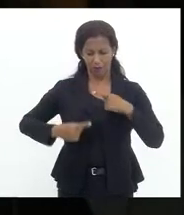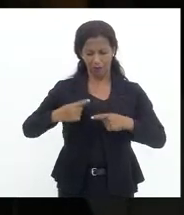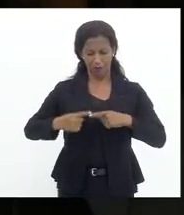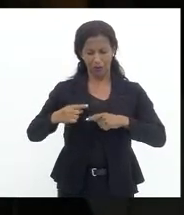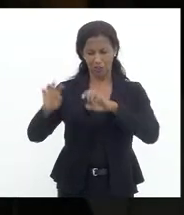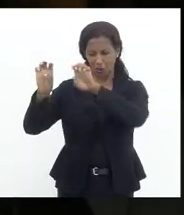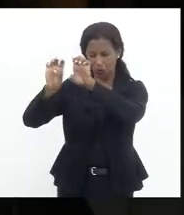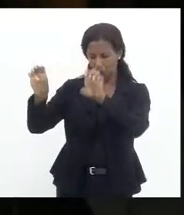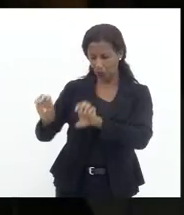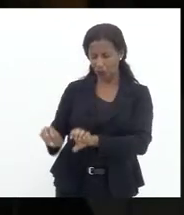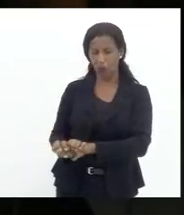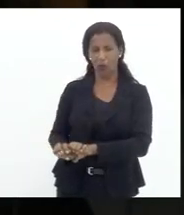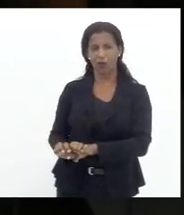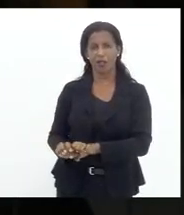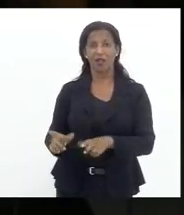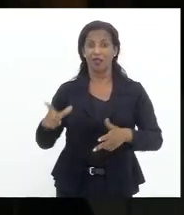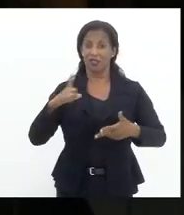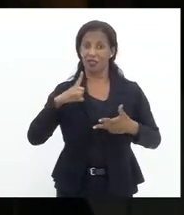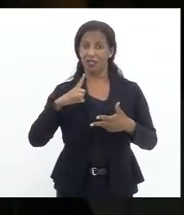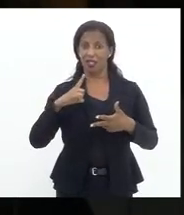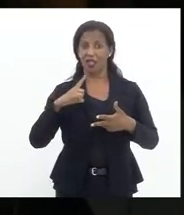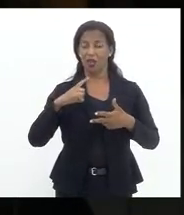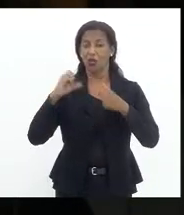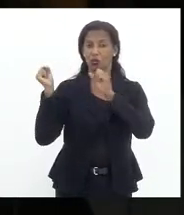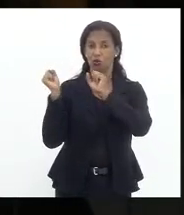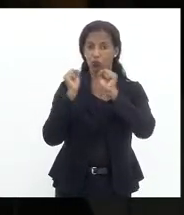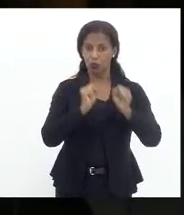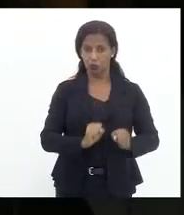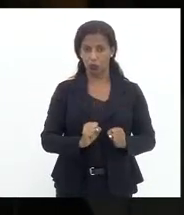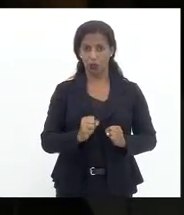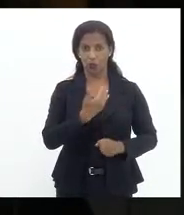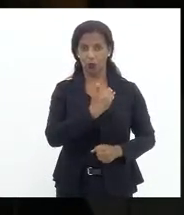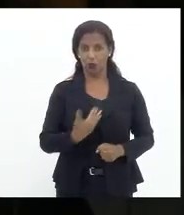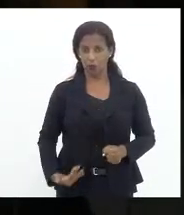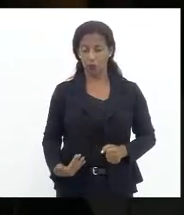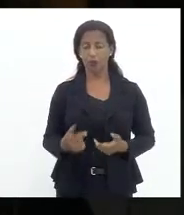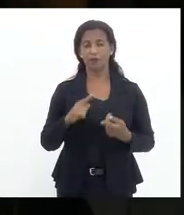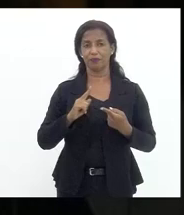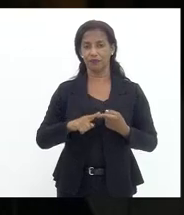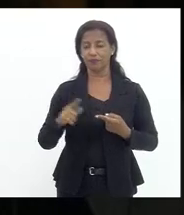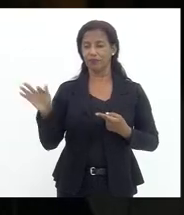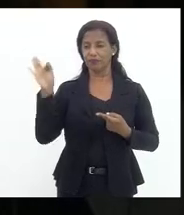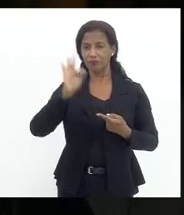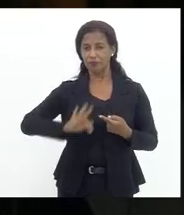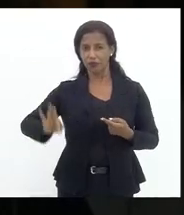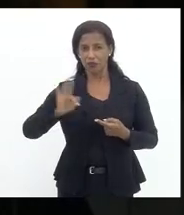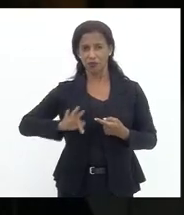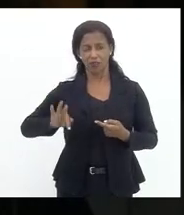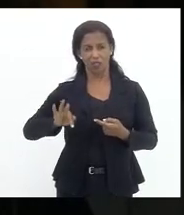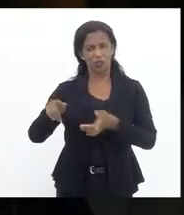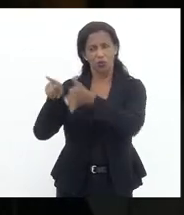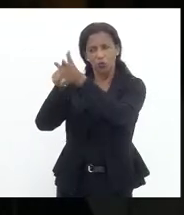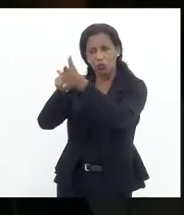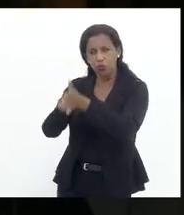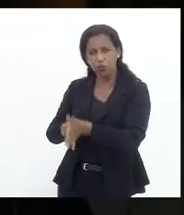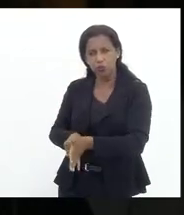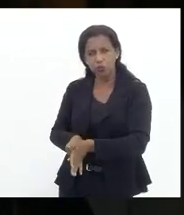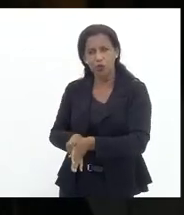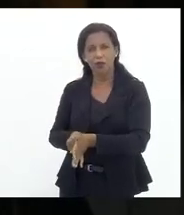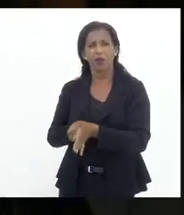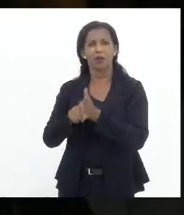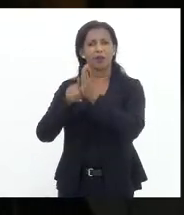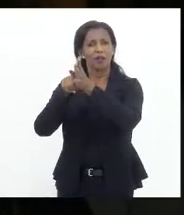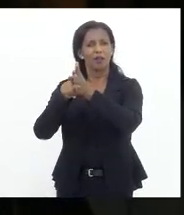que envolva os poderes públicos, que envolva as universidades e institutos de pesquisa, que envolva